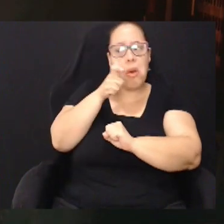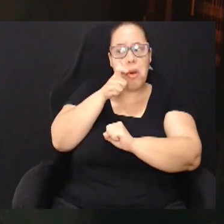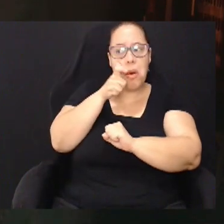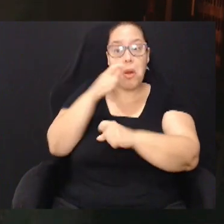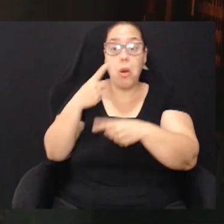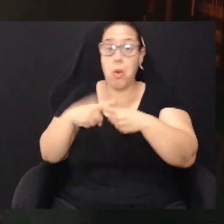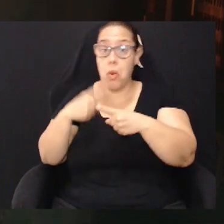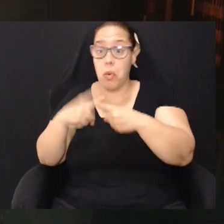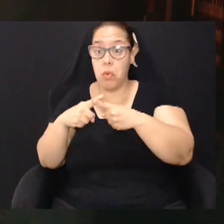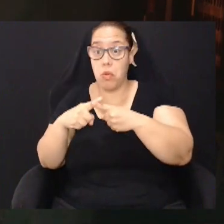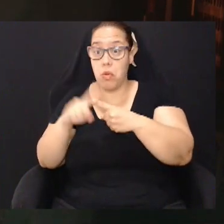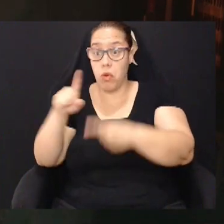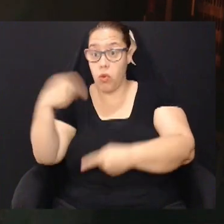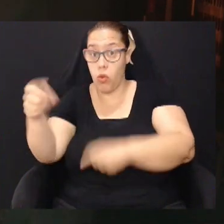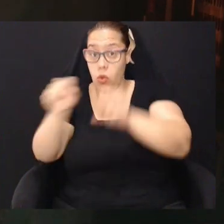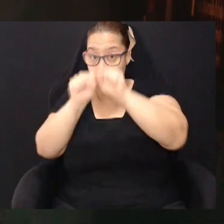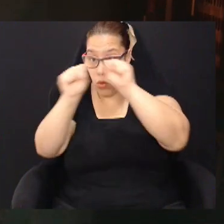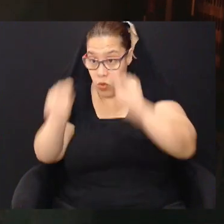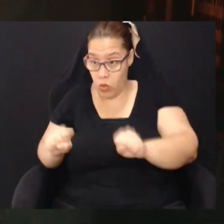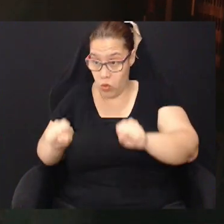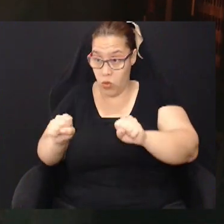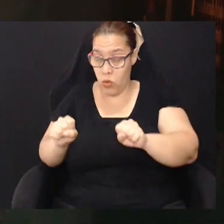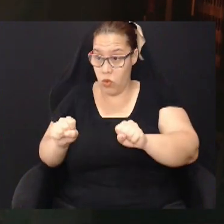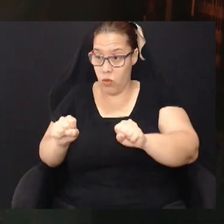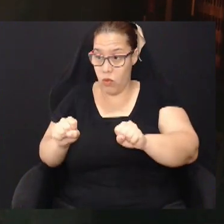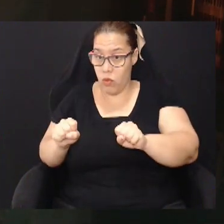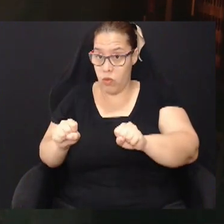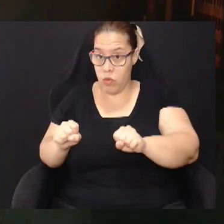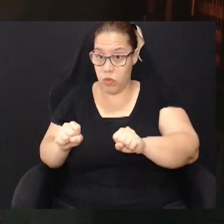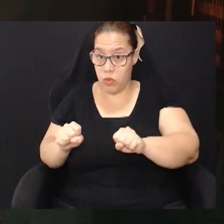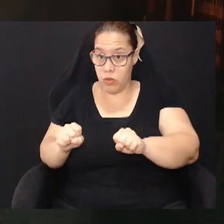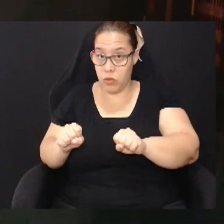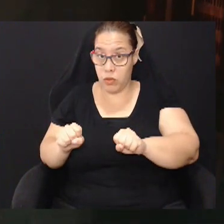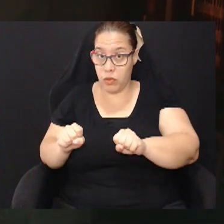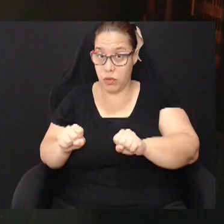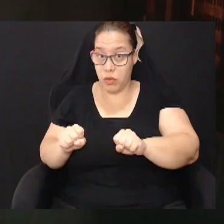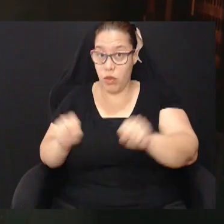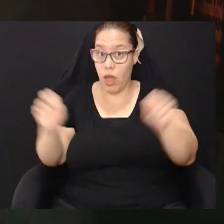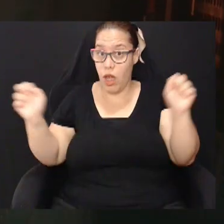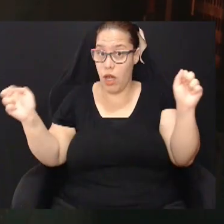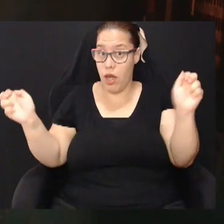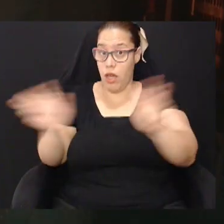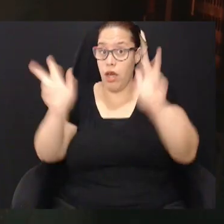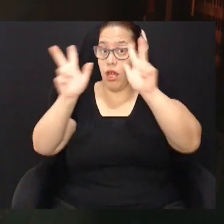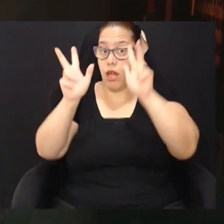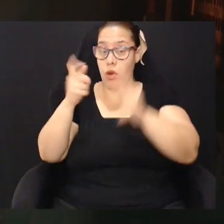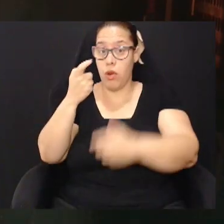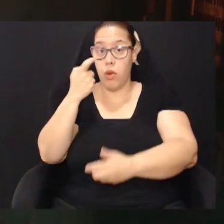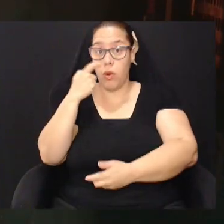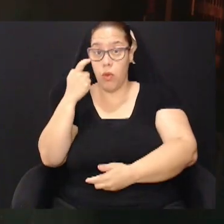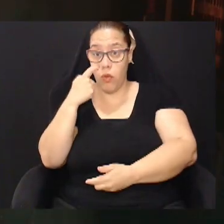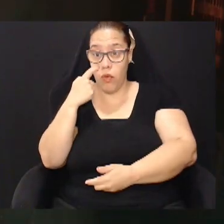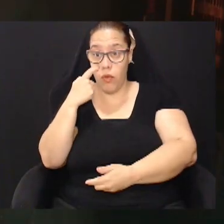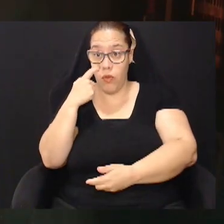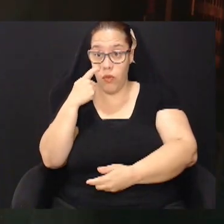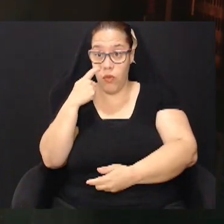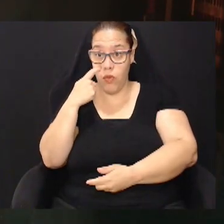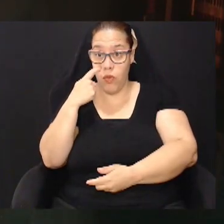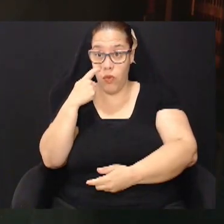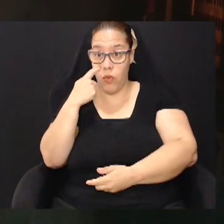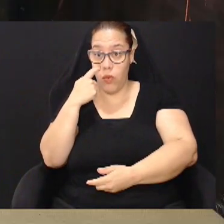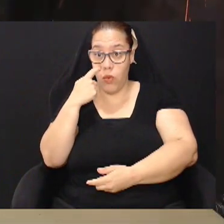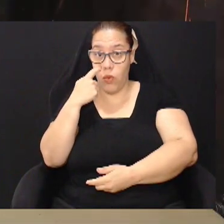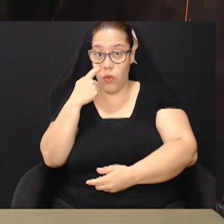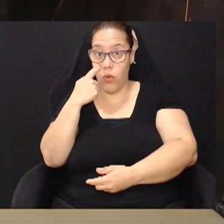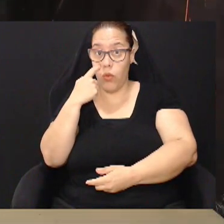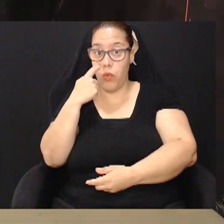outro sistema, né, que é o sistema de você alerta para você se olhar, para você, olhar para sua isso, relação olhar para sua